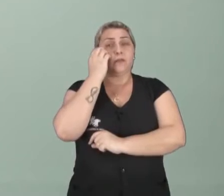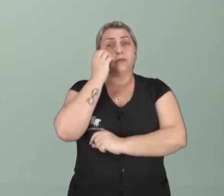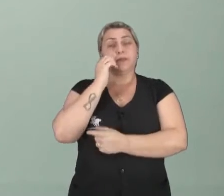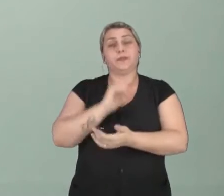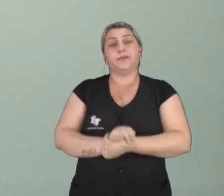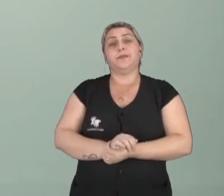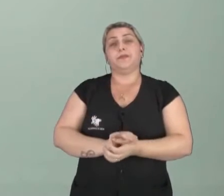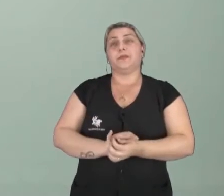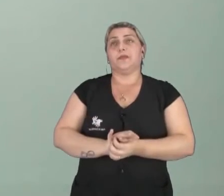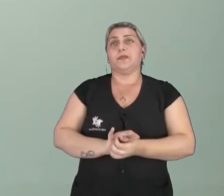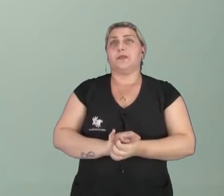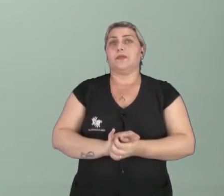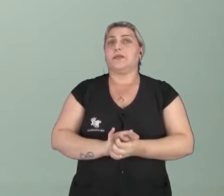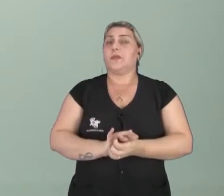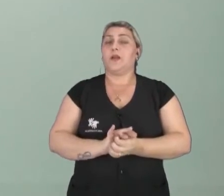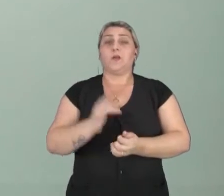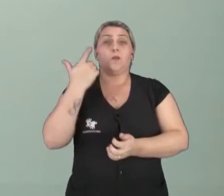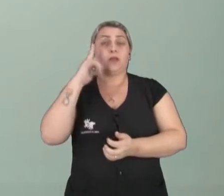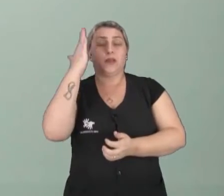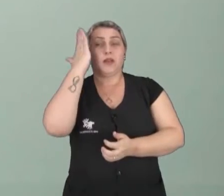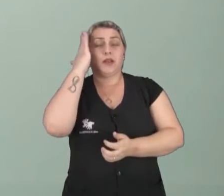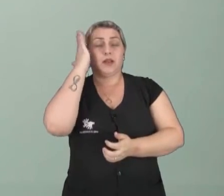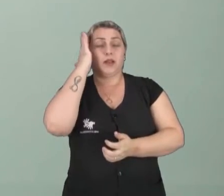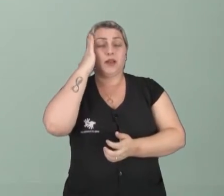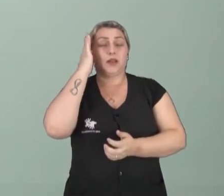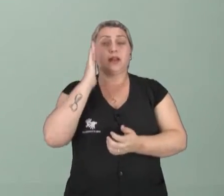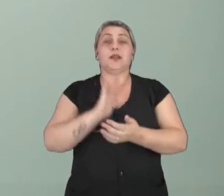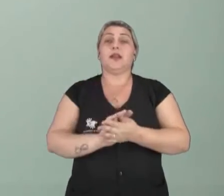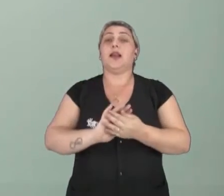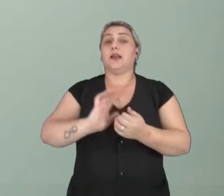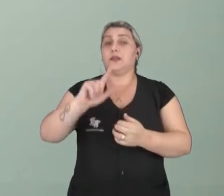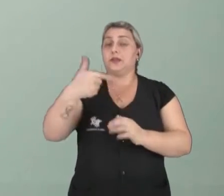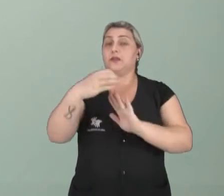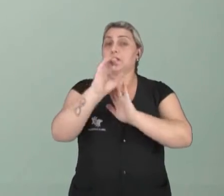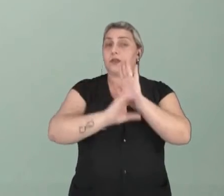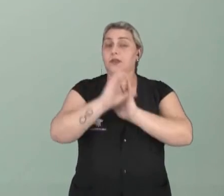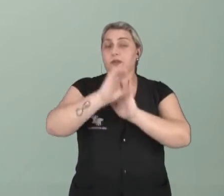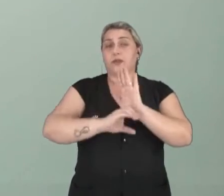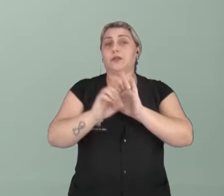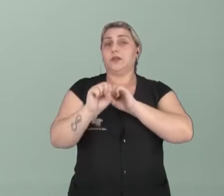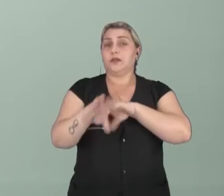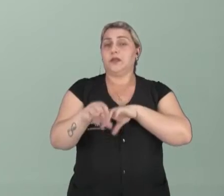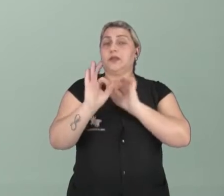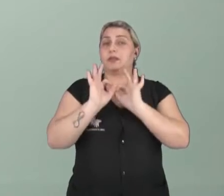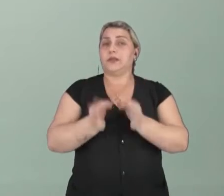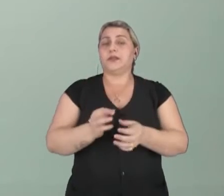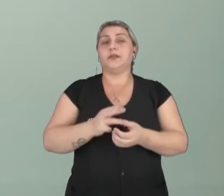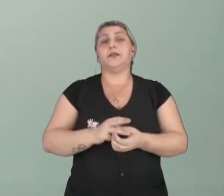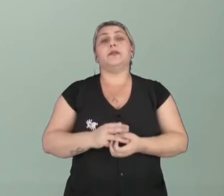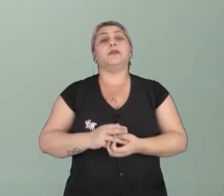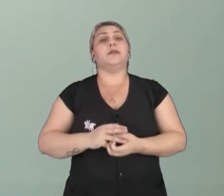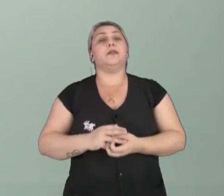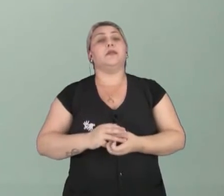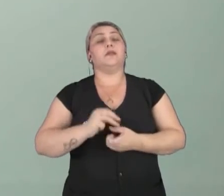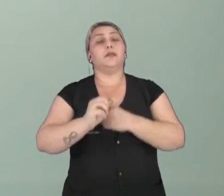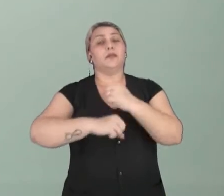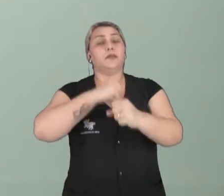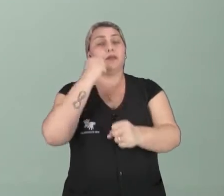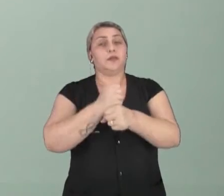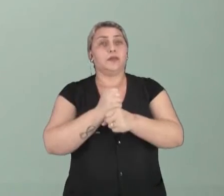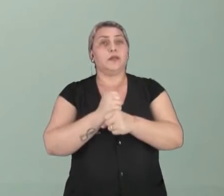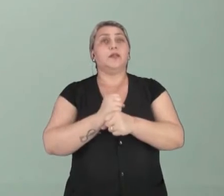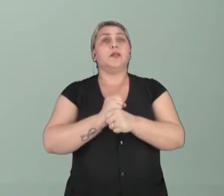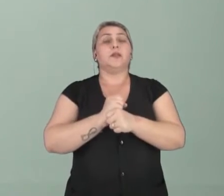coisinha aqui logo a gente não vai conseguir compreender as demais que vão surgindo tá E no próximo ano